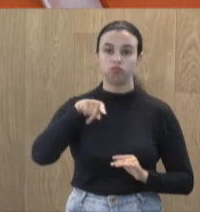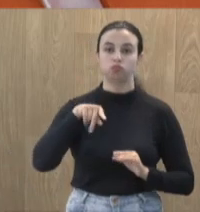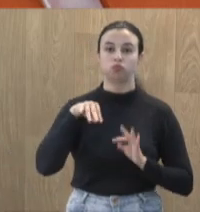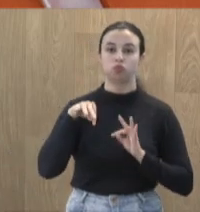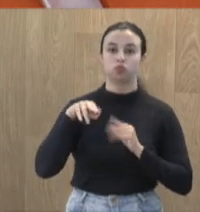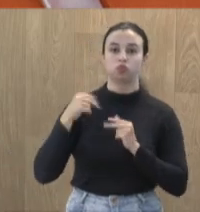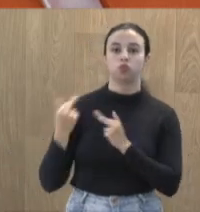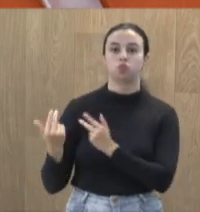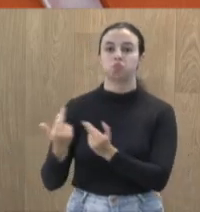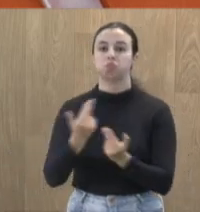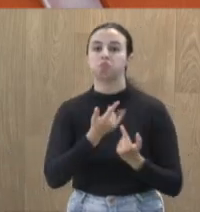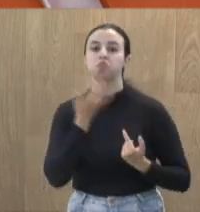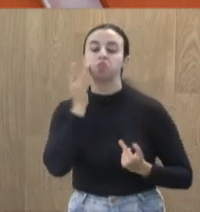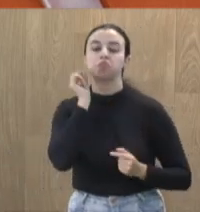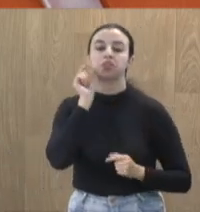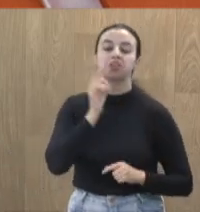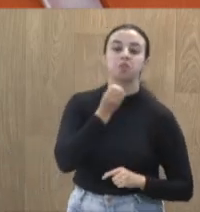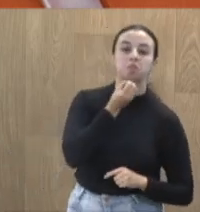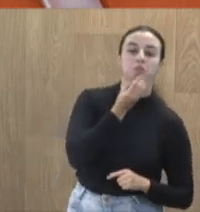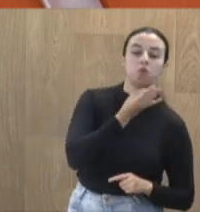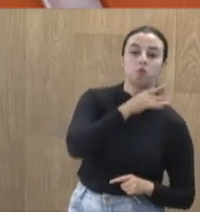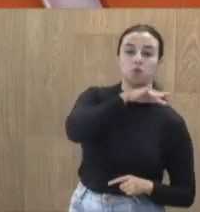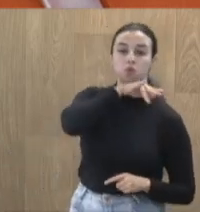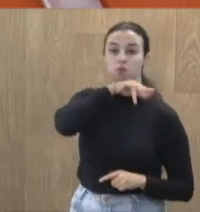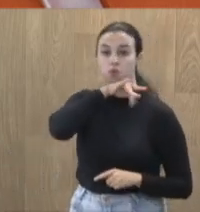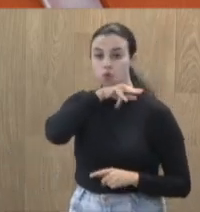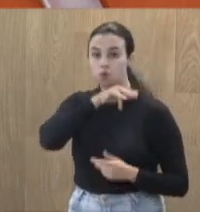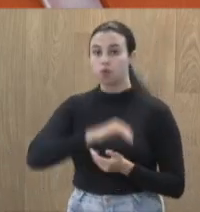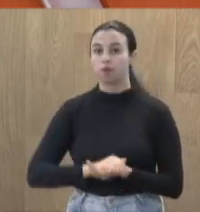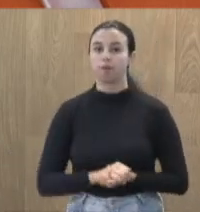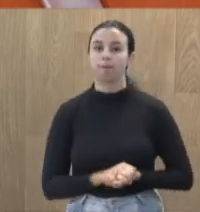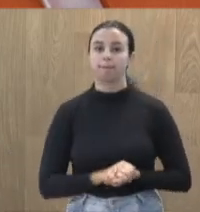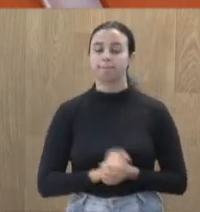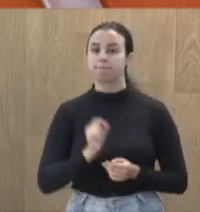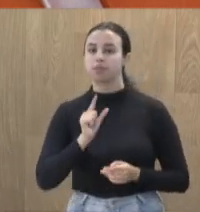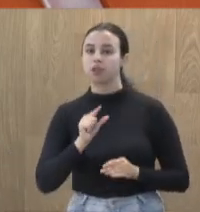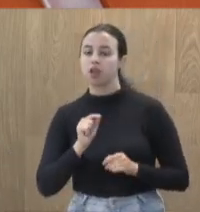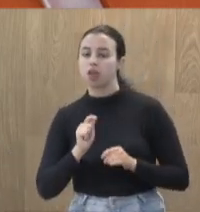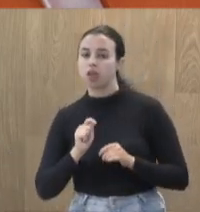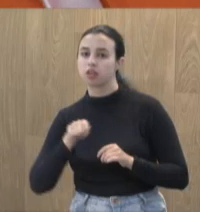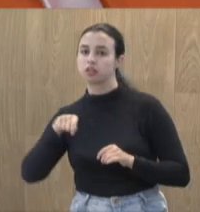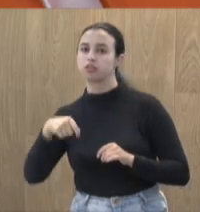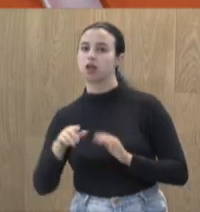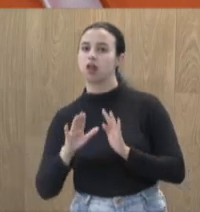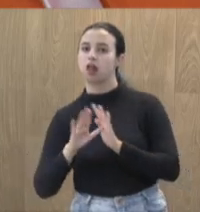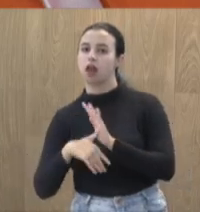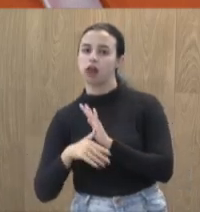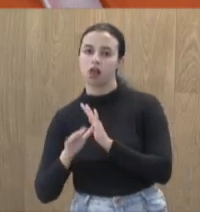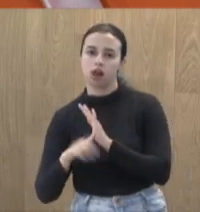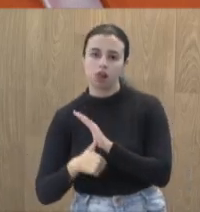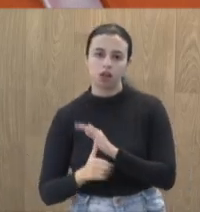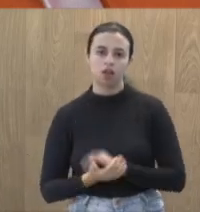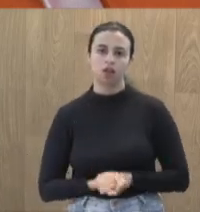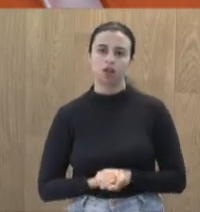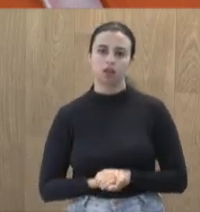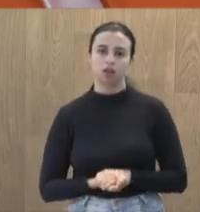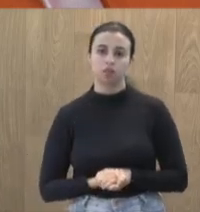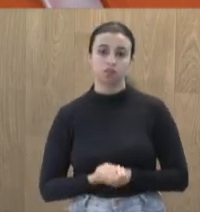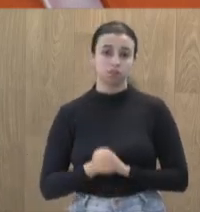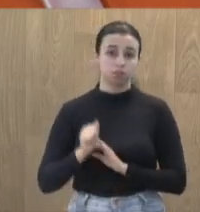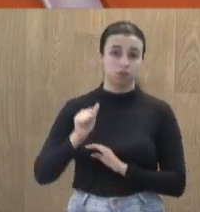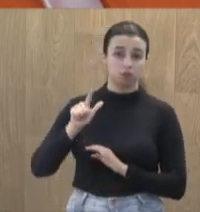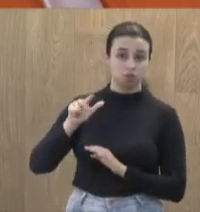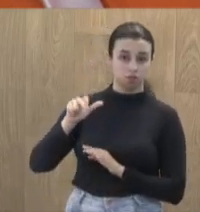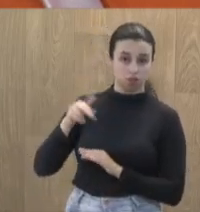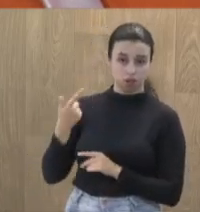Não sabe quem é quem. Quem é o ladrão? Corrupção? Alvará sem avaliação?